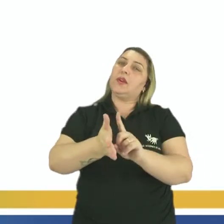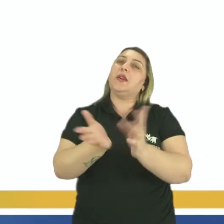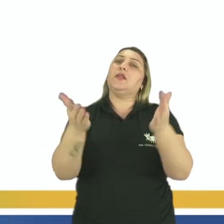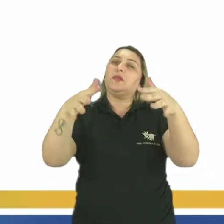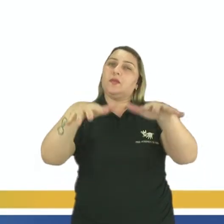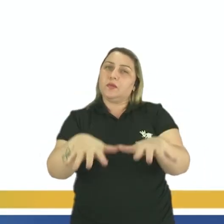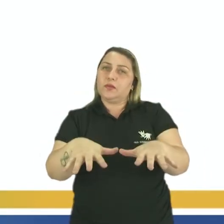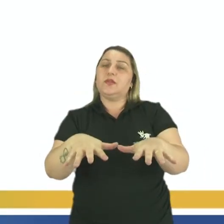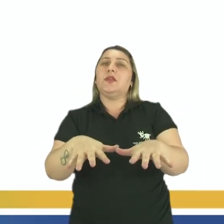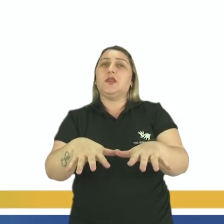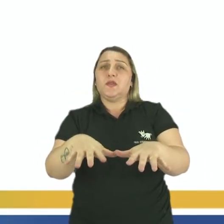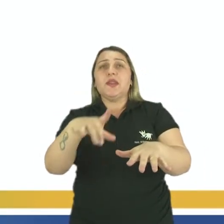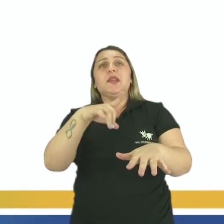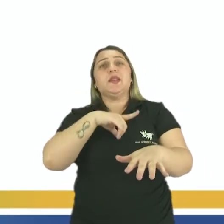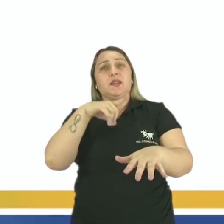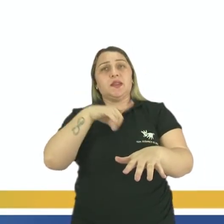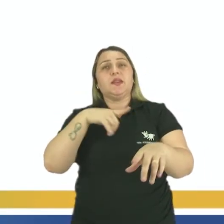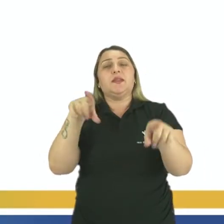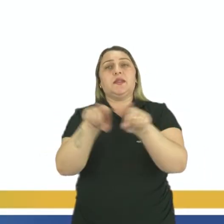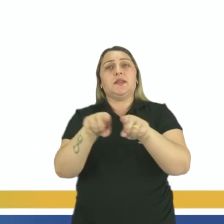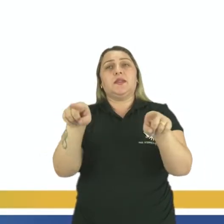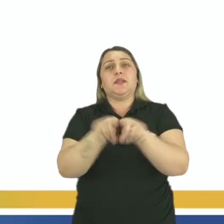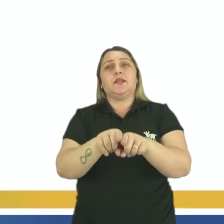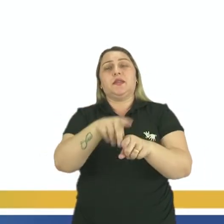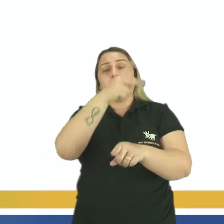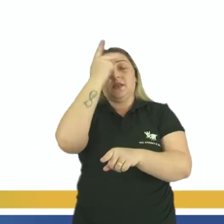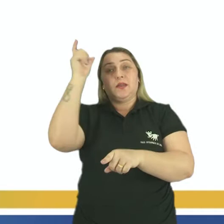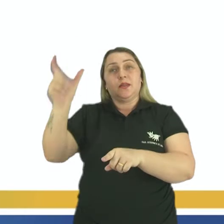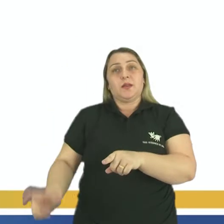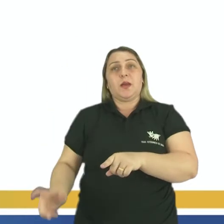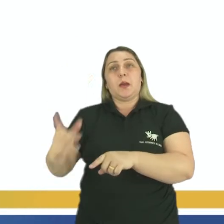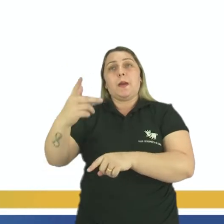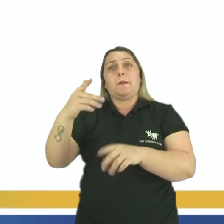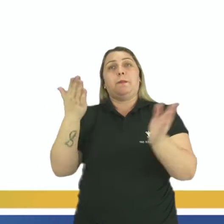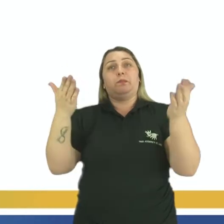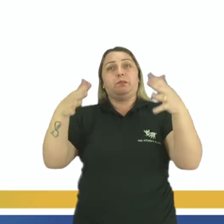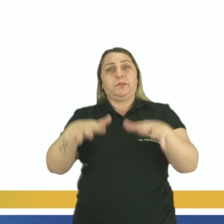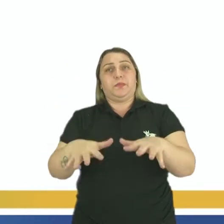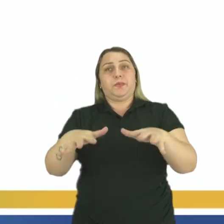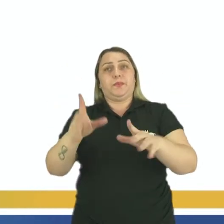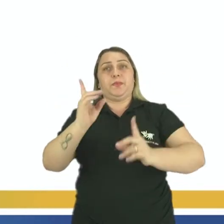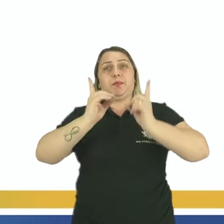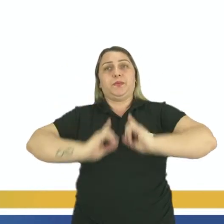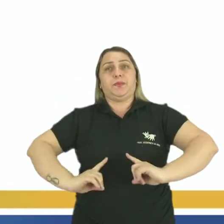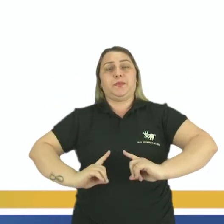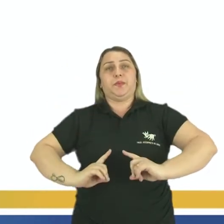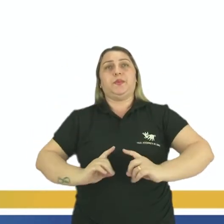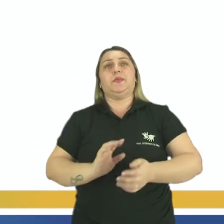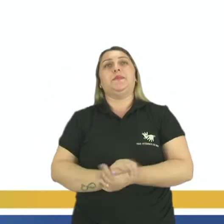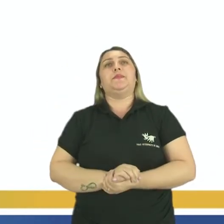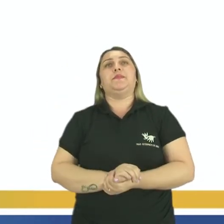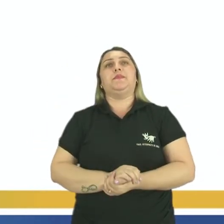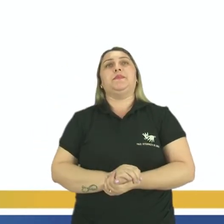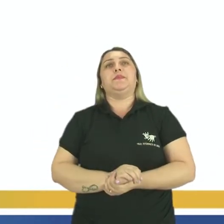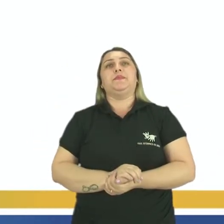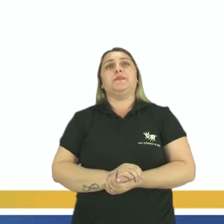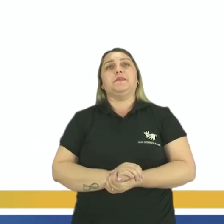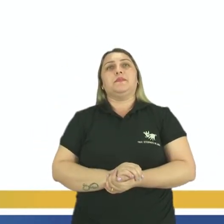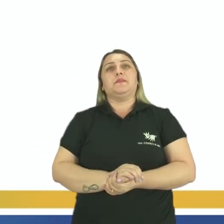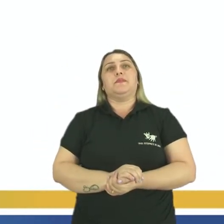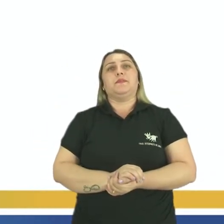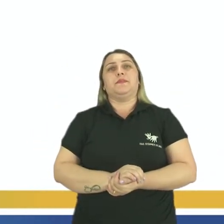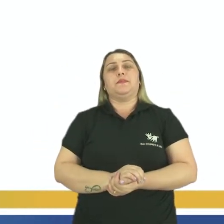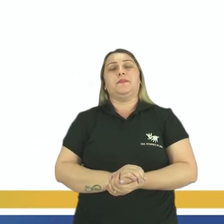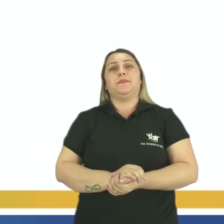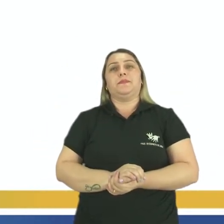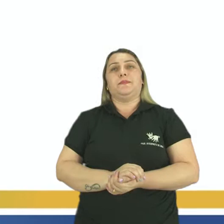inclusiva, né? Então, existem também os atletas paralímpicos. Vamos lá para o tiro ao arco agora. Um pouco da história